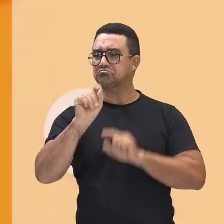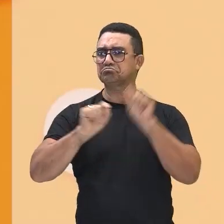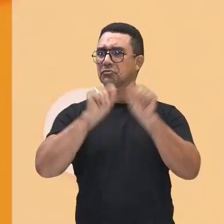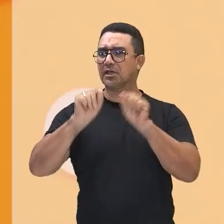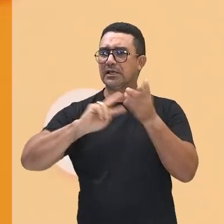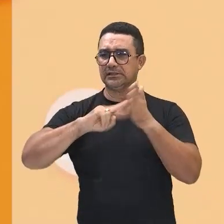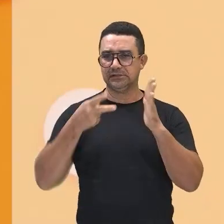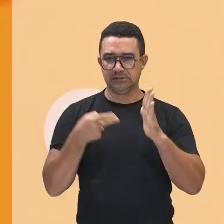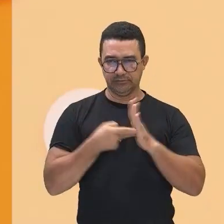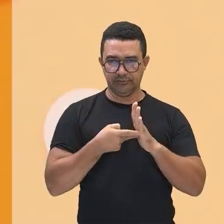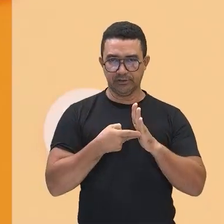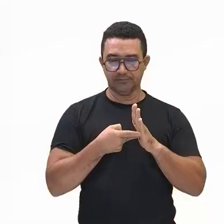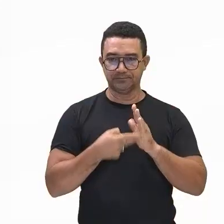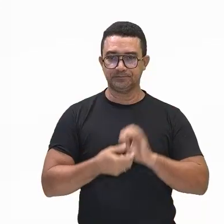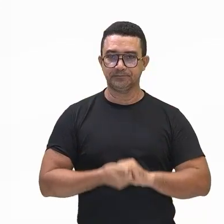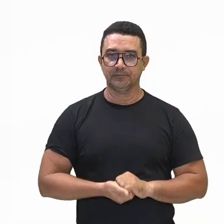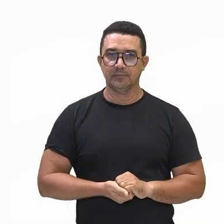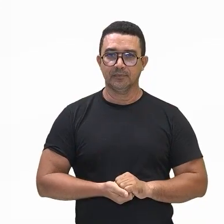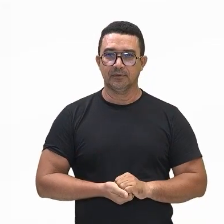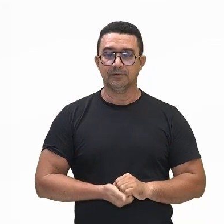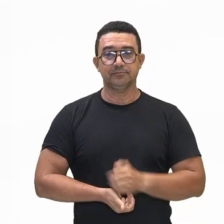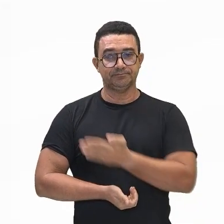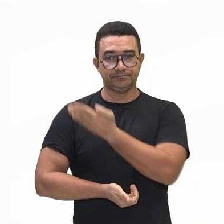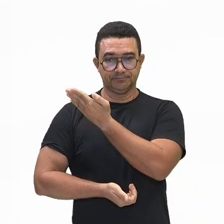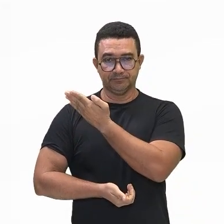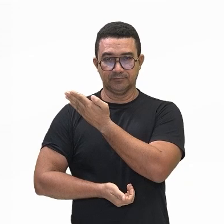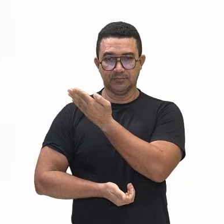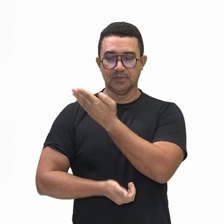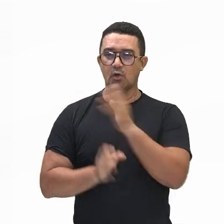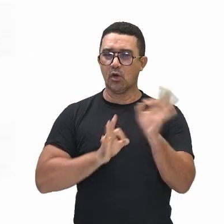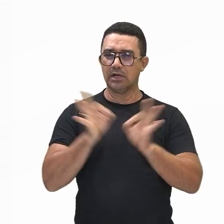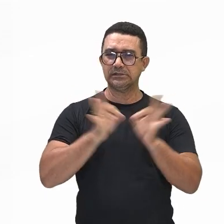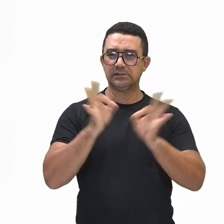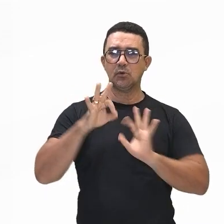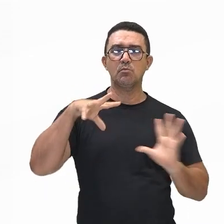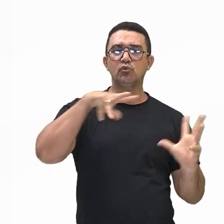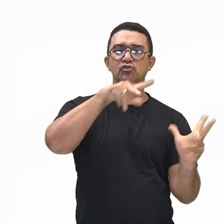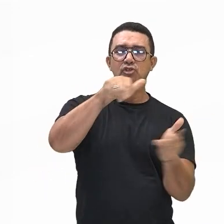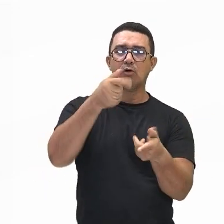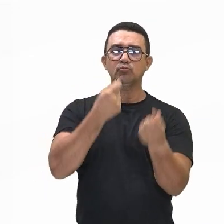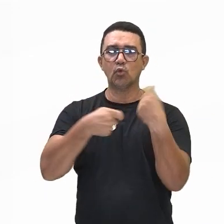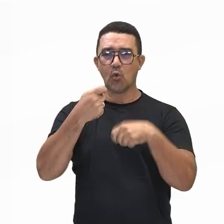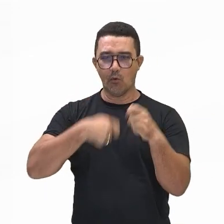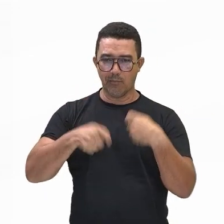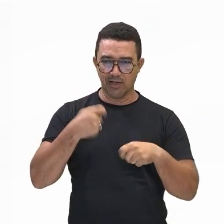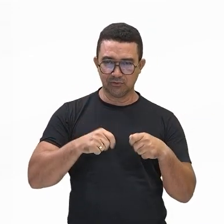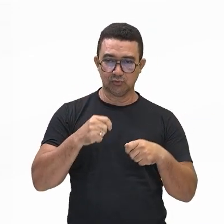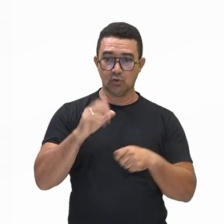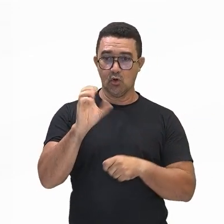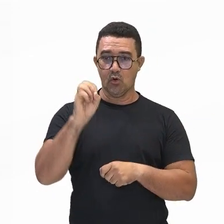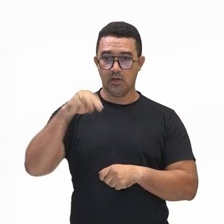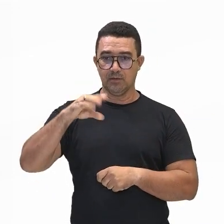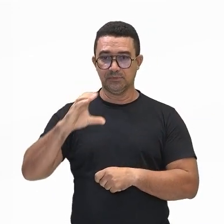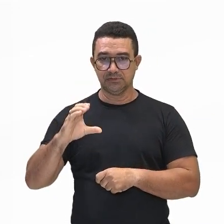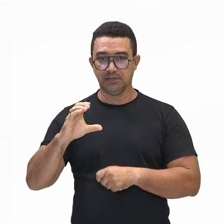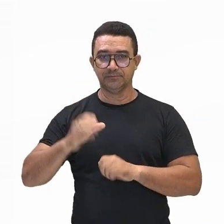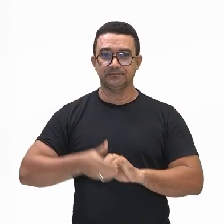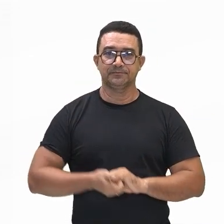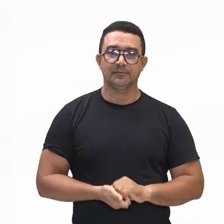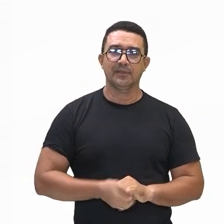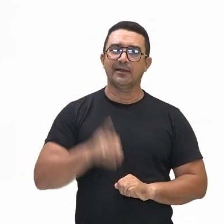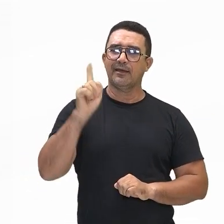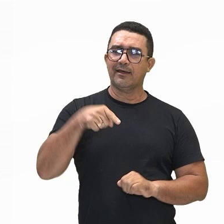É o que nós iremos relembrar agora. Então, a Organização Mundial do Comércio, que tem a sigla OMC, é